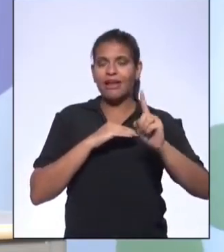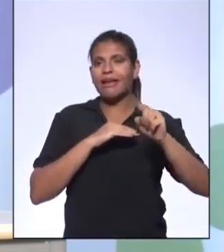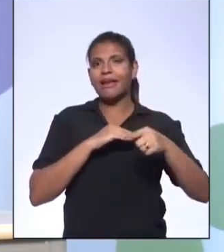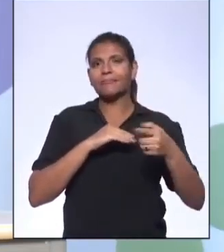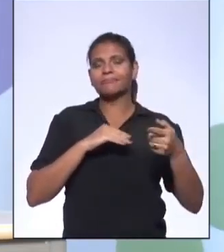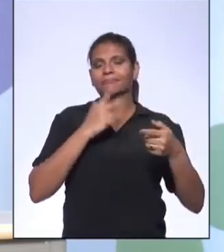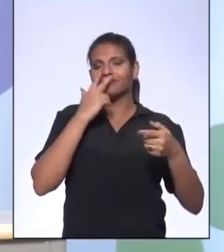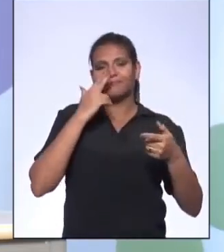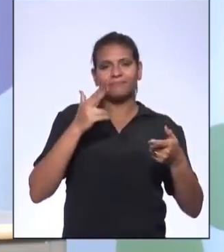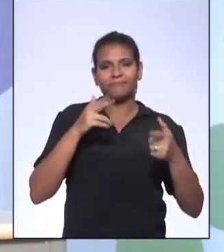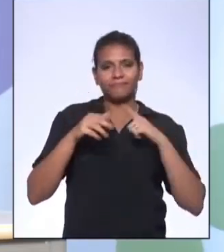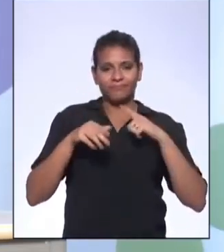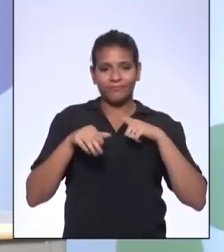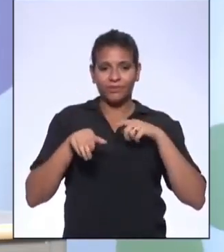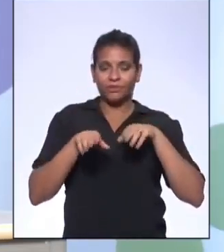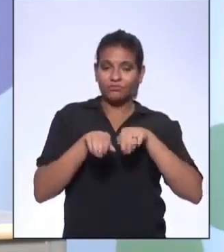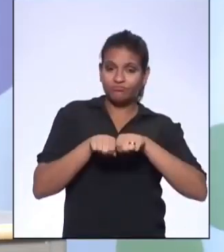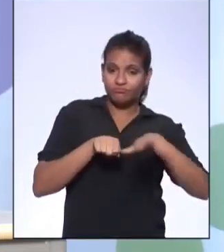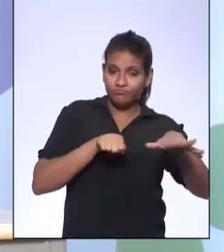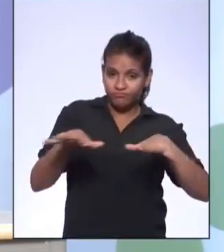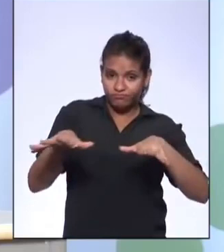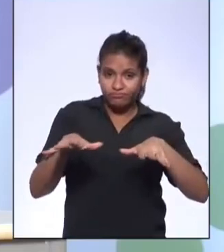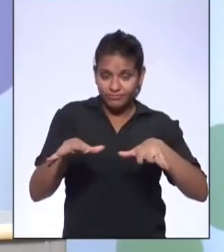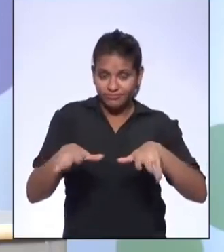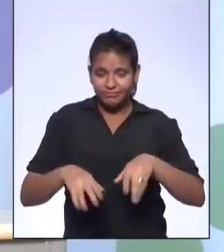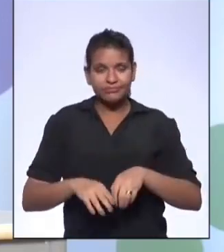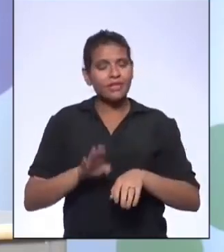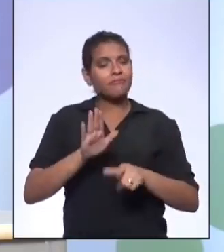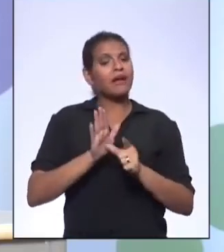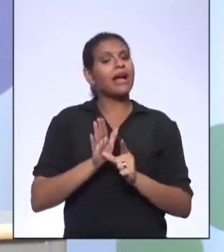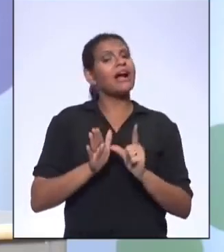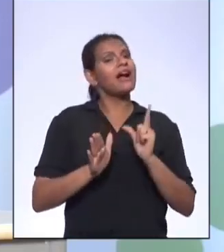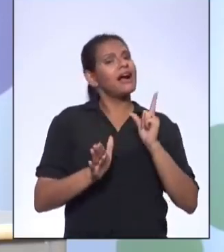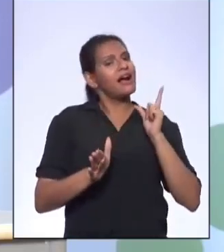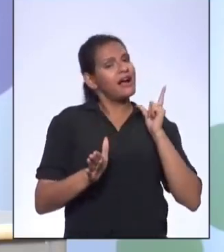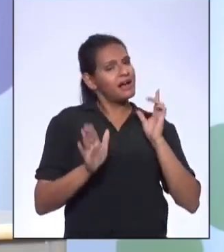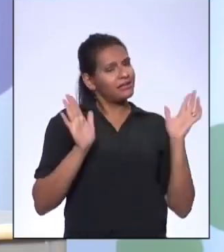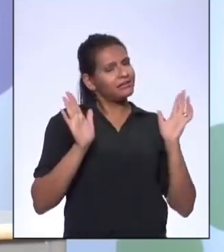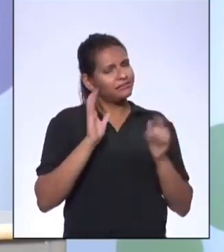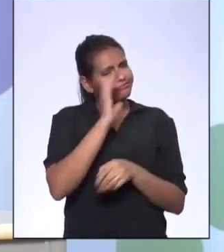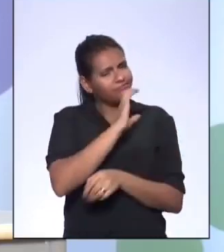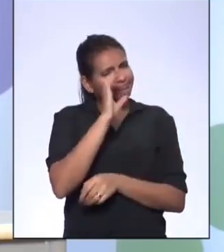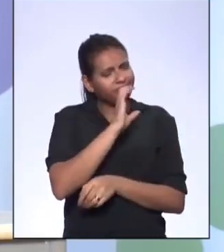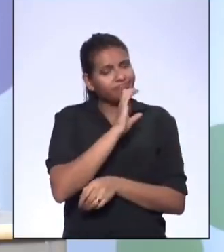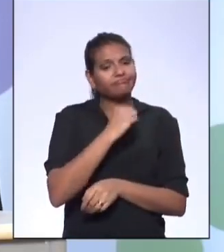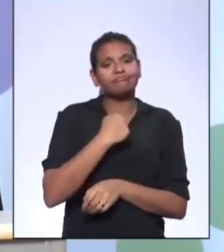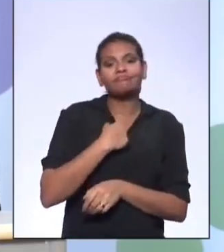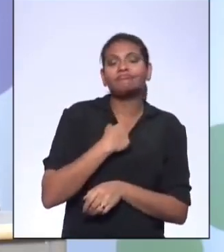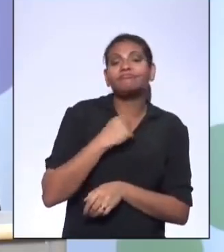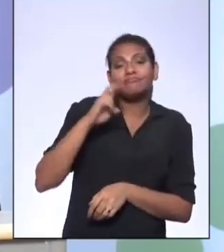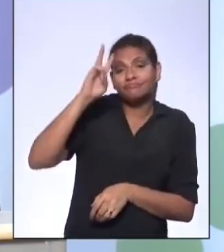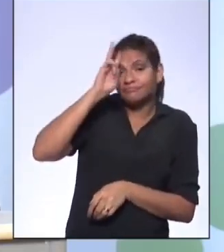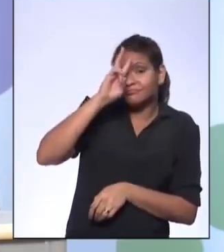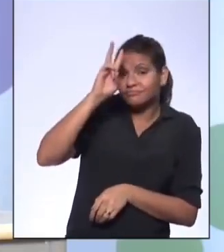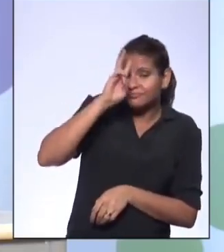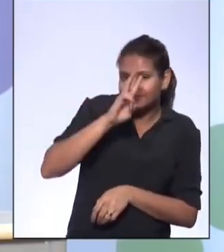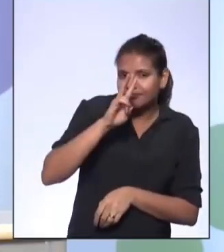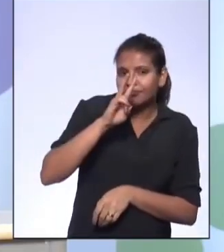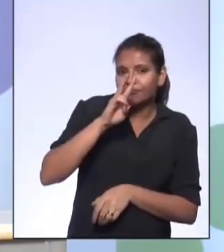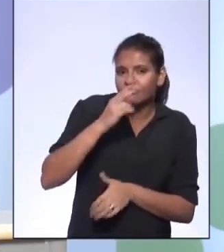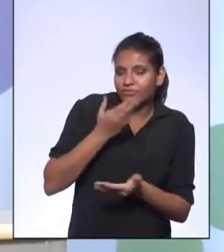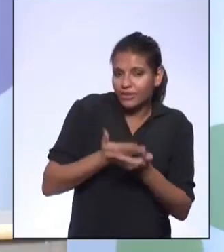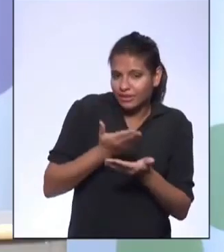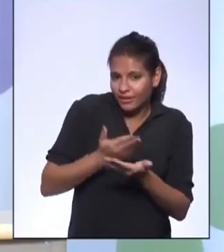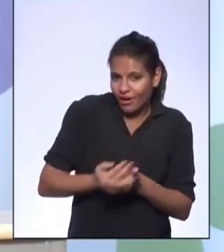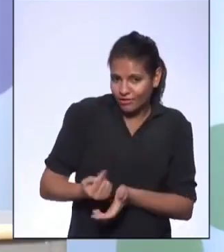ela tem duas direções, não é isso? Mas antes, eu gostaria assim, de retomar algumas questões relativas ao